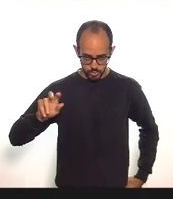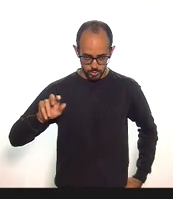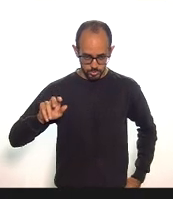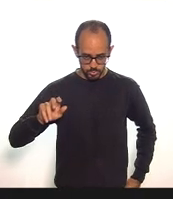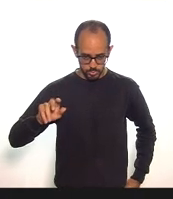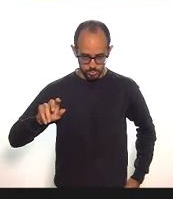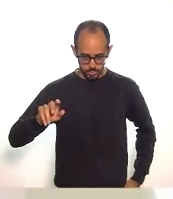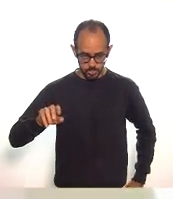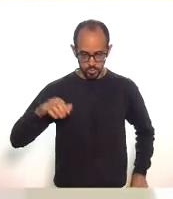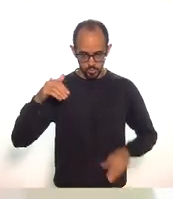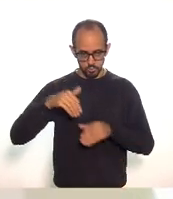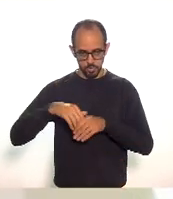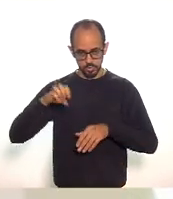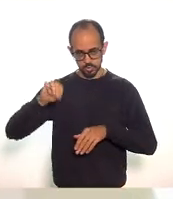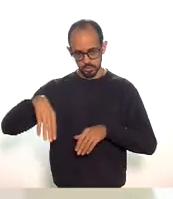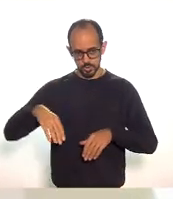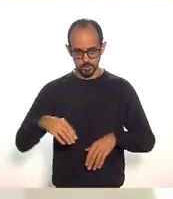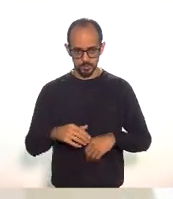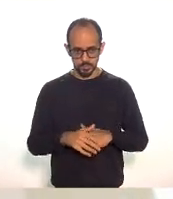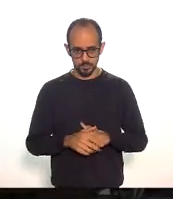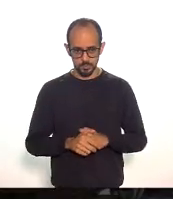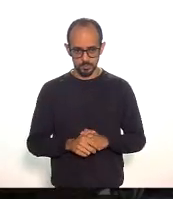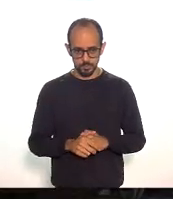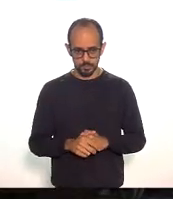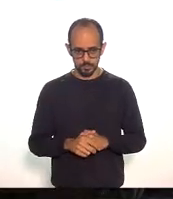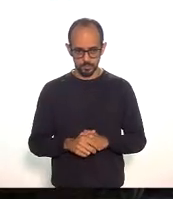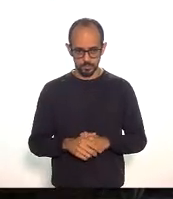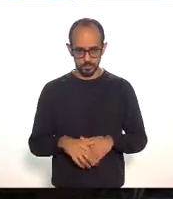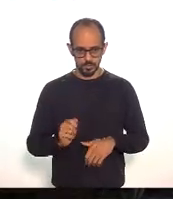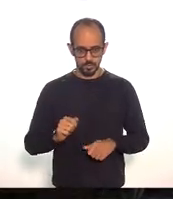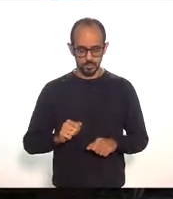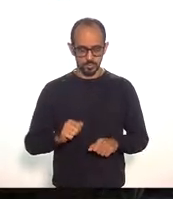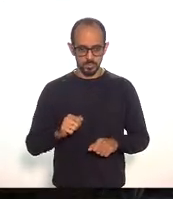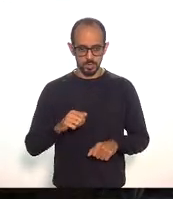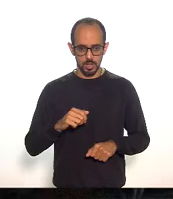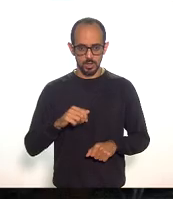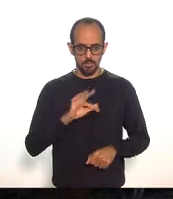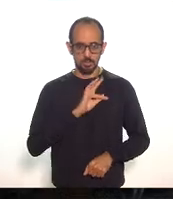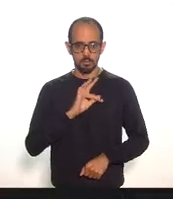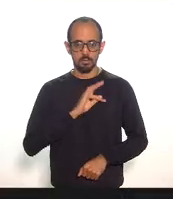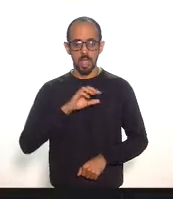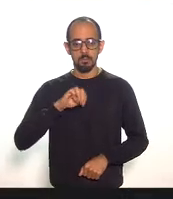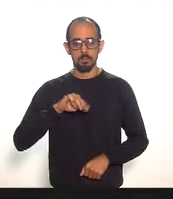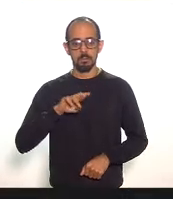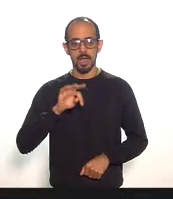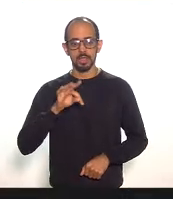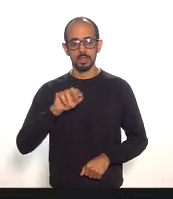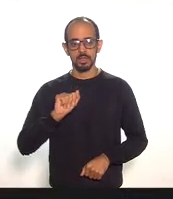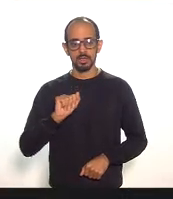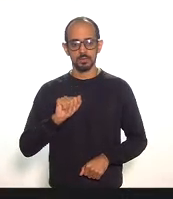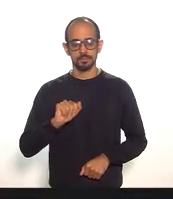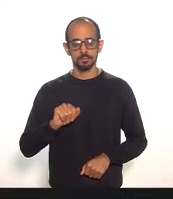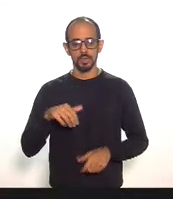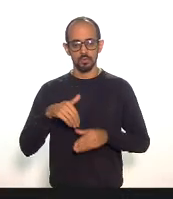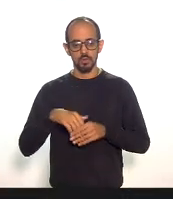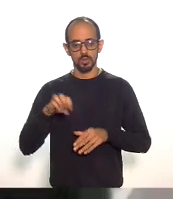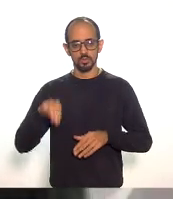Aí, voto sim, presidente. Votou sim. Deputada Marta Rocha. Voto